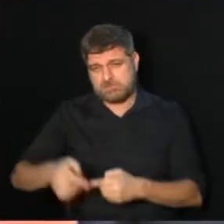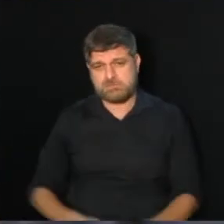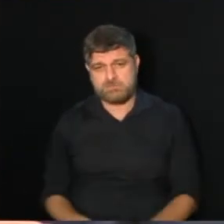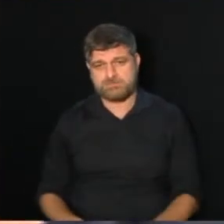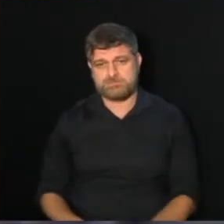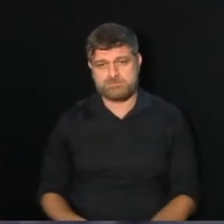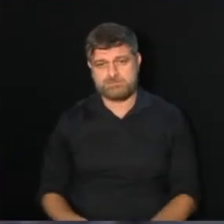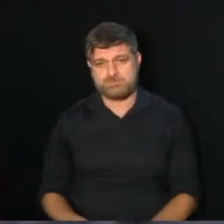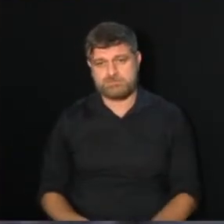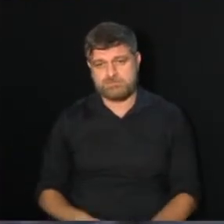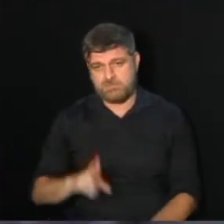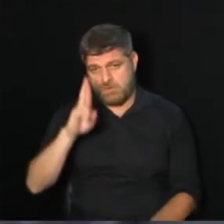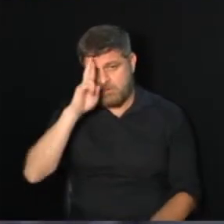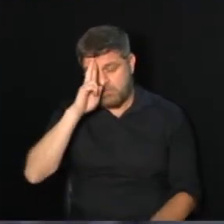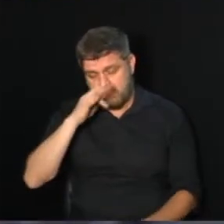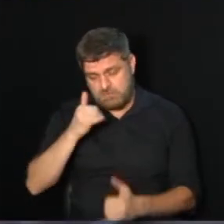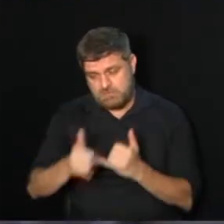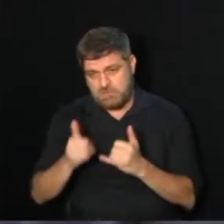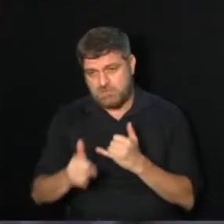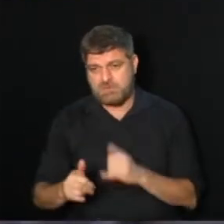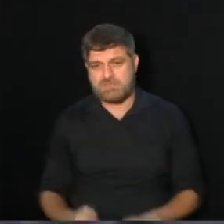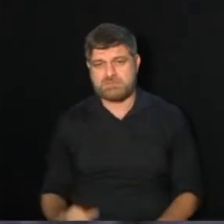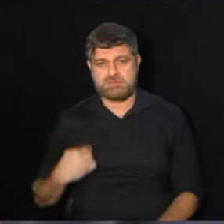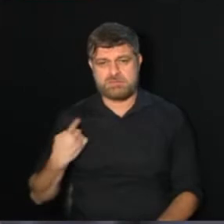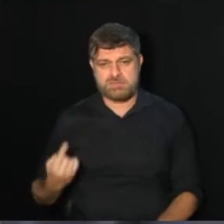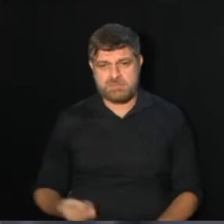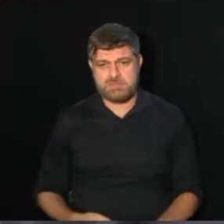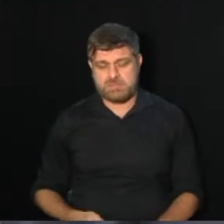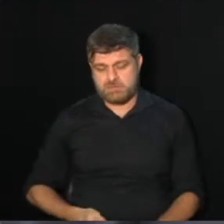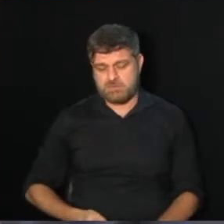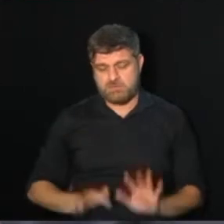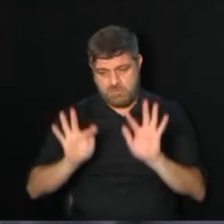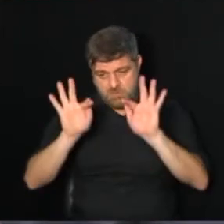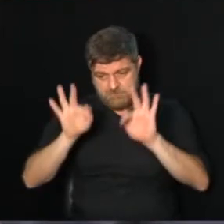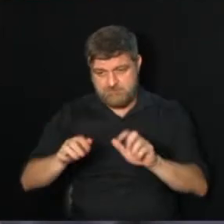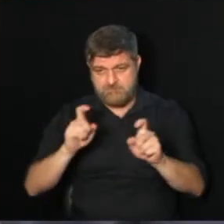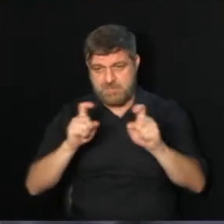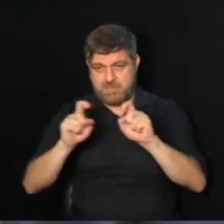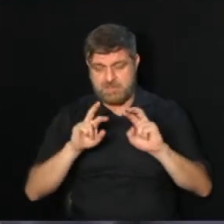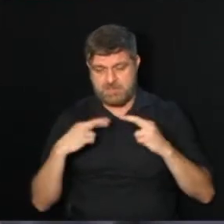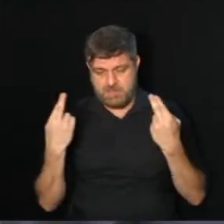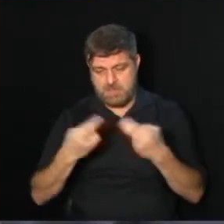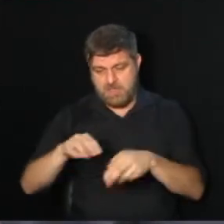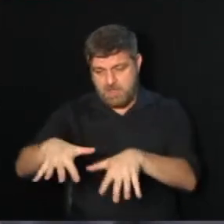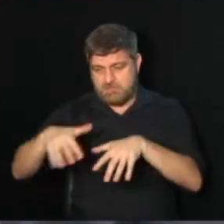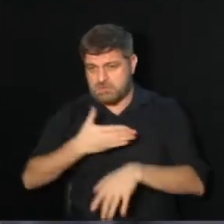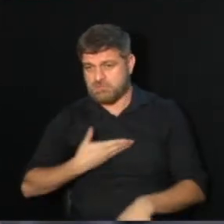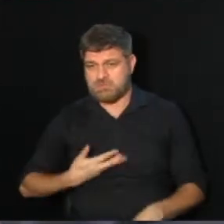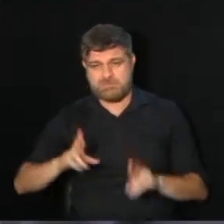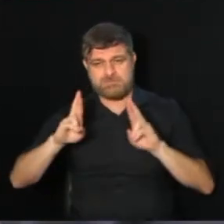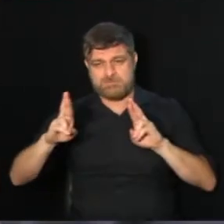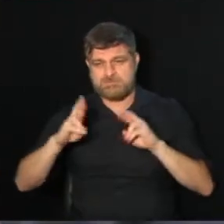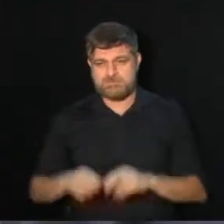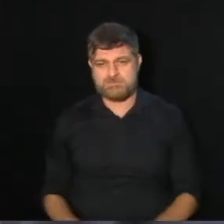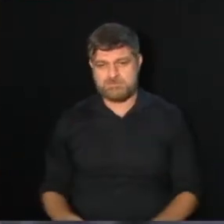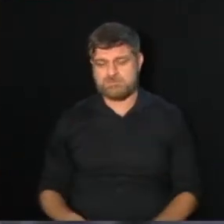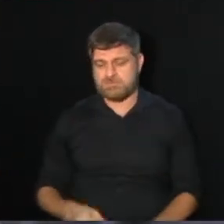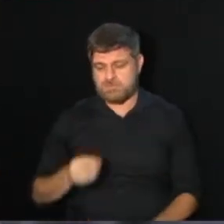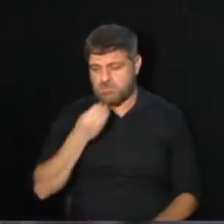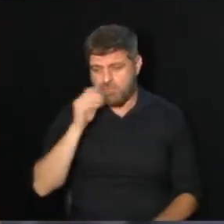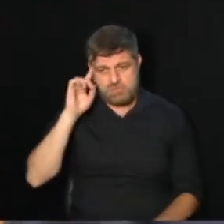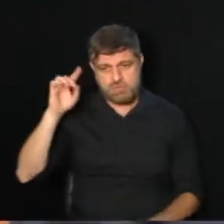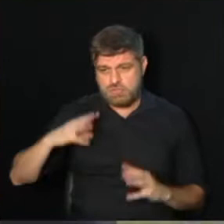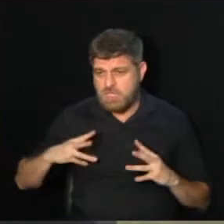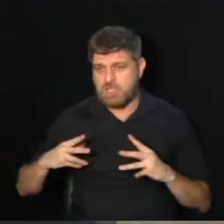estamos próximos do almoço, então, em razão disso, eu declaro encerrada a presente audiência pública, desejando um bom final de dia a todos.